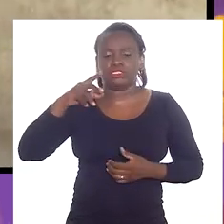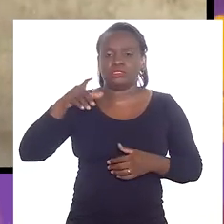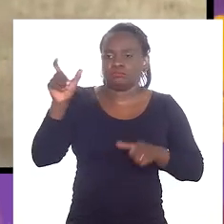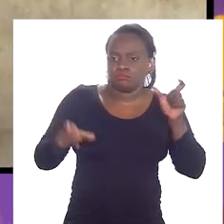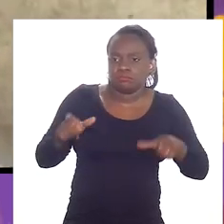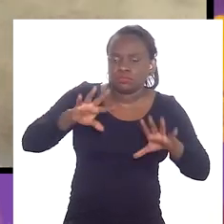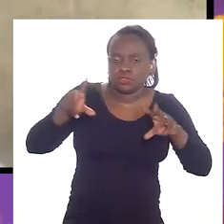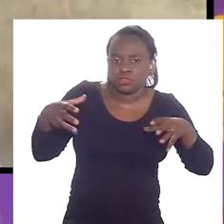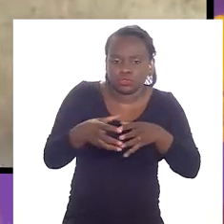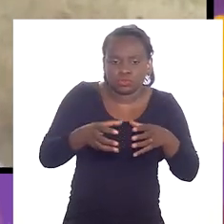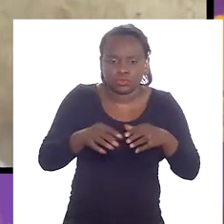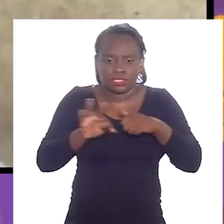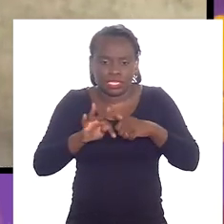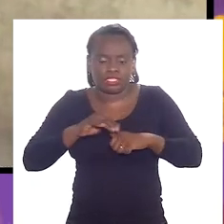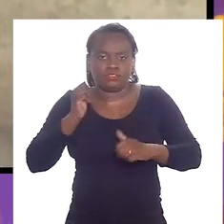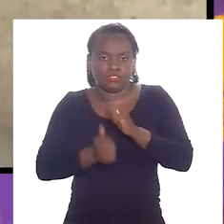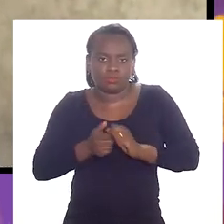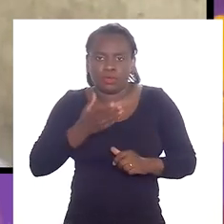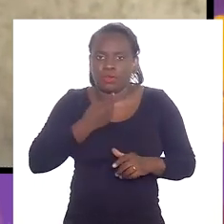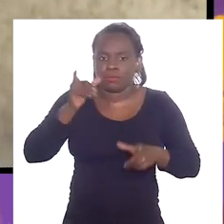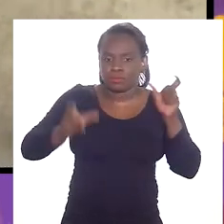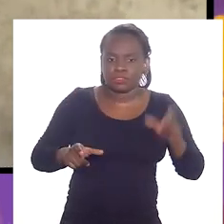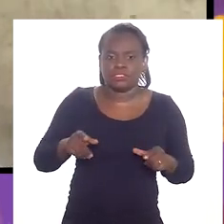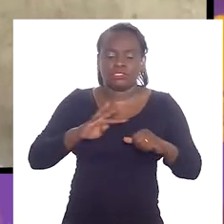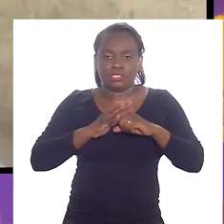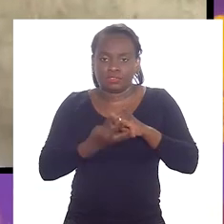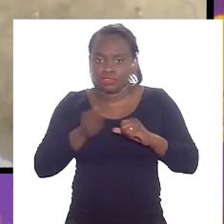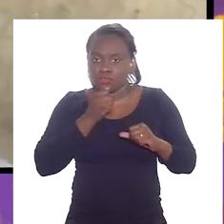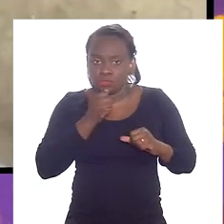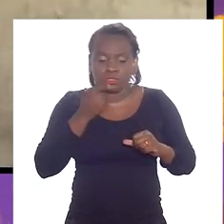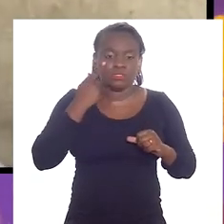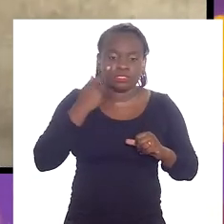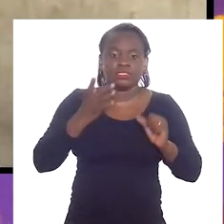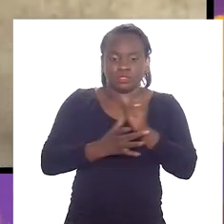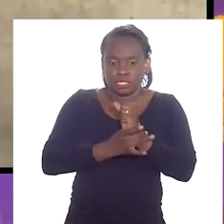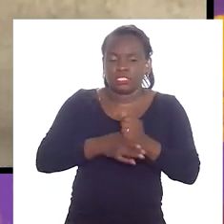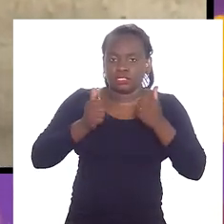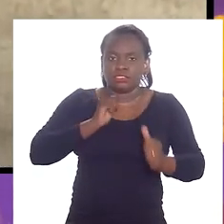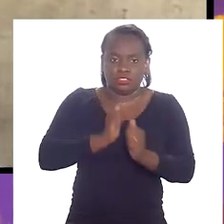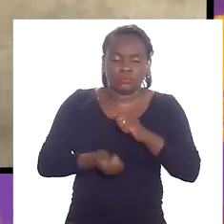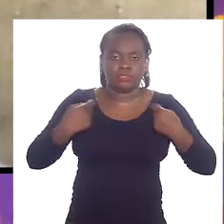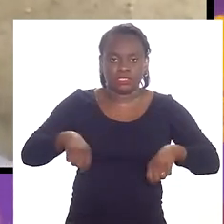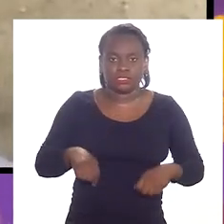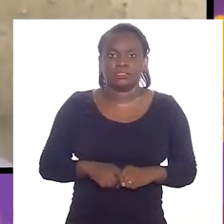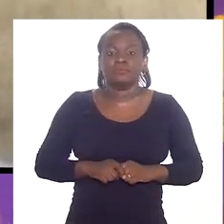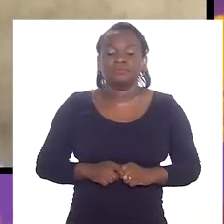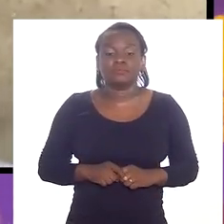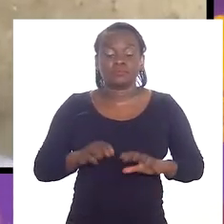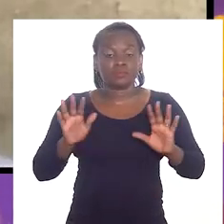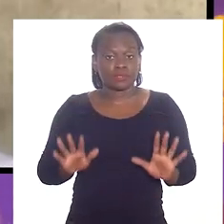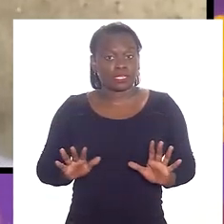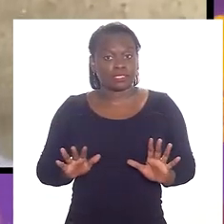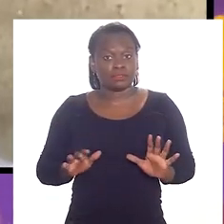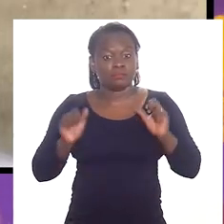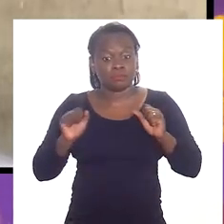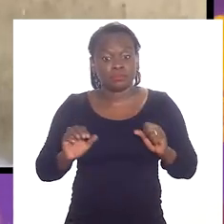protocolo que não era dele, na verdade é um protocolo igual ao da Sociedade Espanhola de Futebol, futebol. Exatamente igual. De